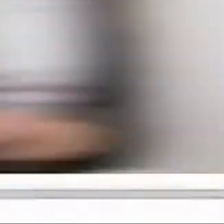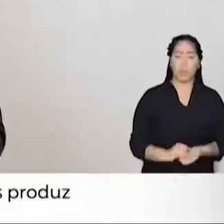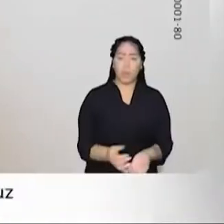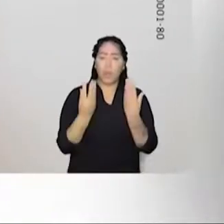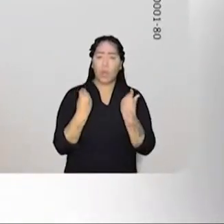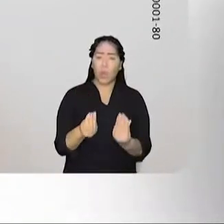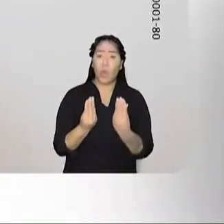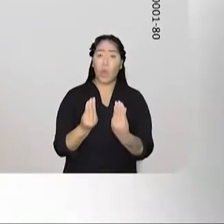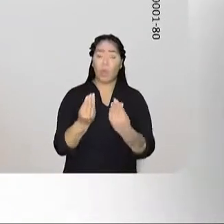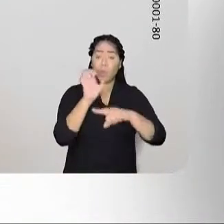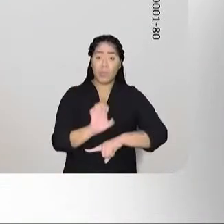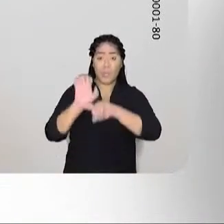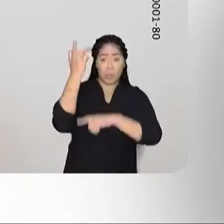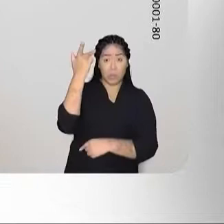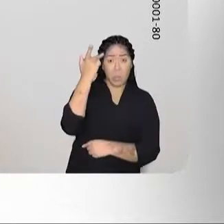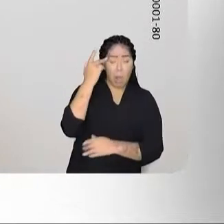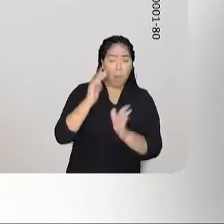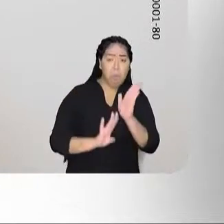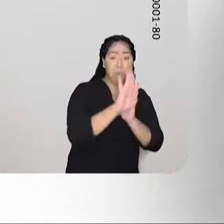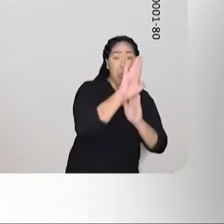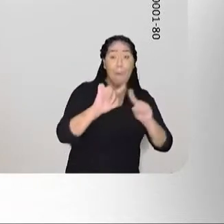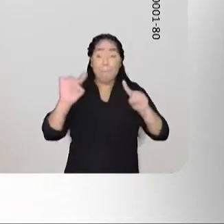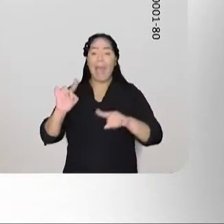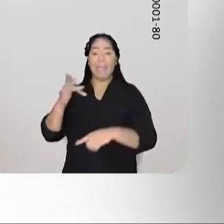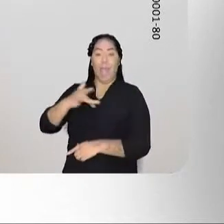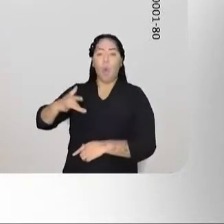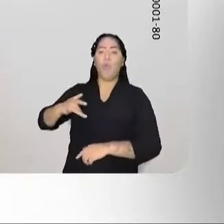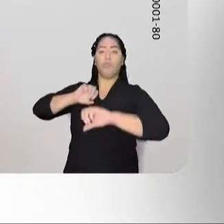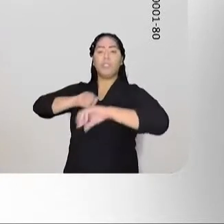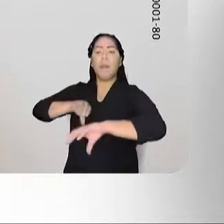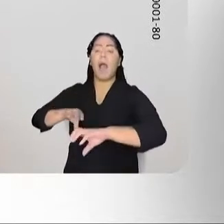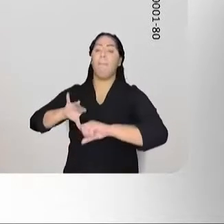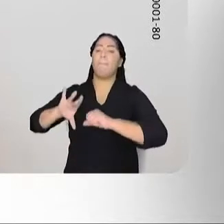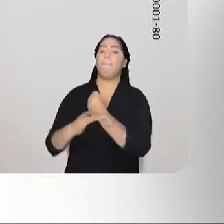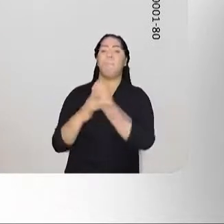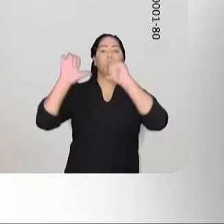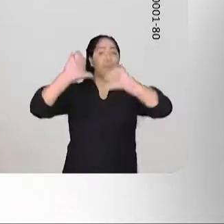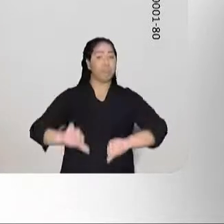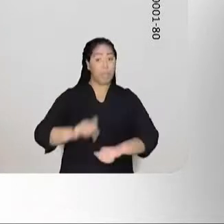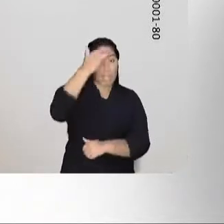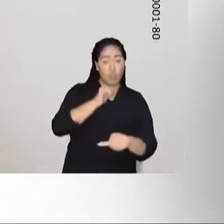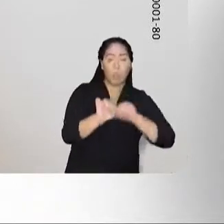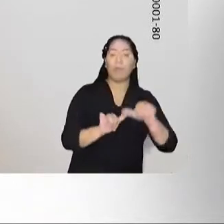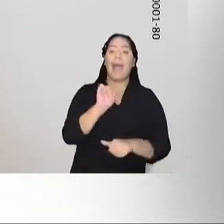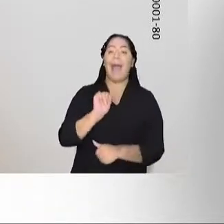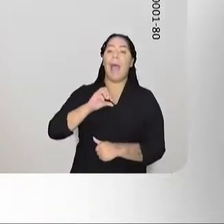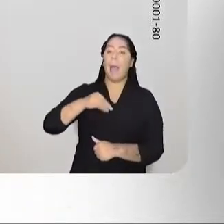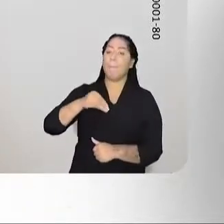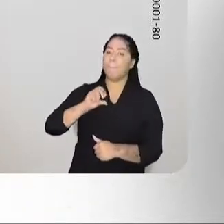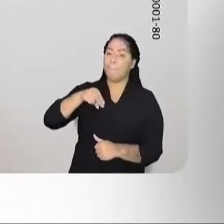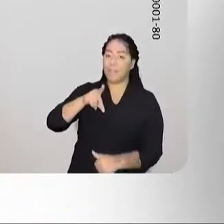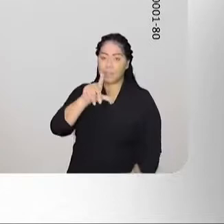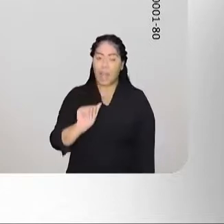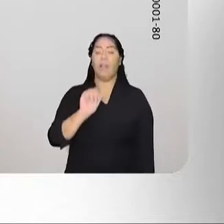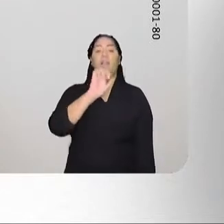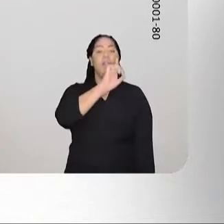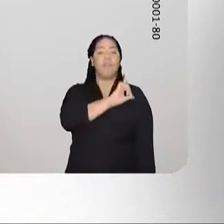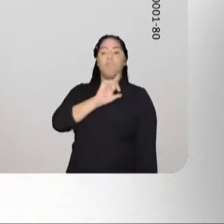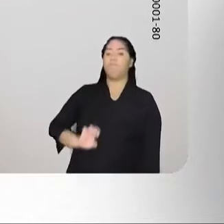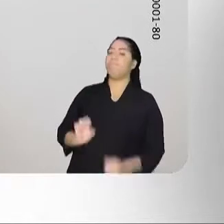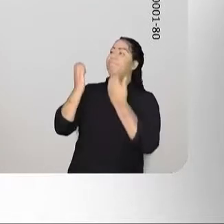44044. É inadmissível que o estado que mais produz não tenha os melhores indicadores em saúde, educação e segurança. Eu tô aqui pra mudar isso. Meu nome é Amanda